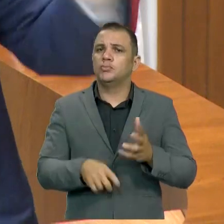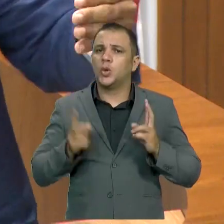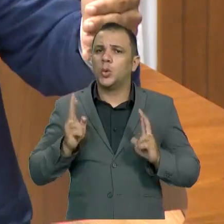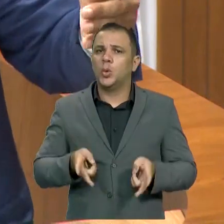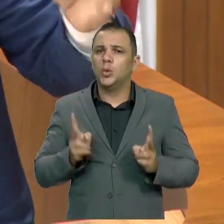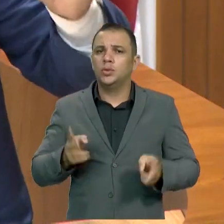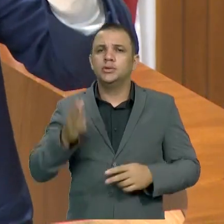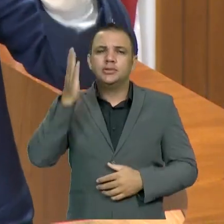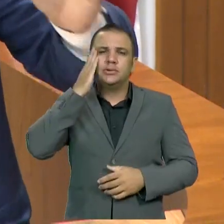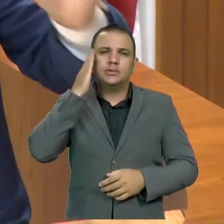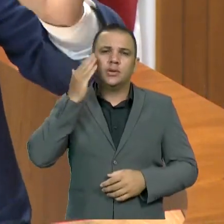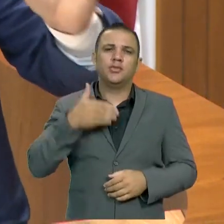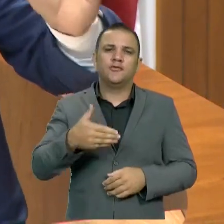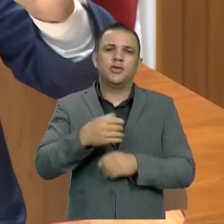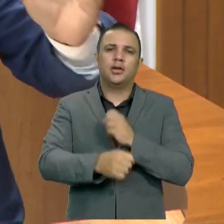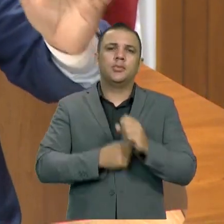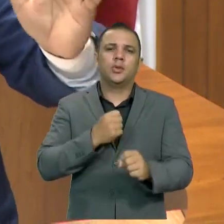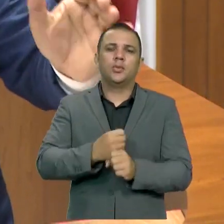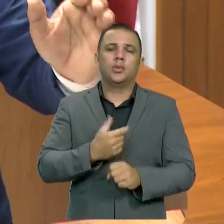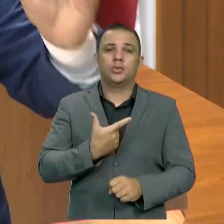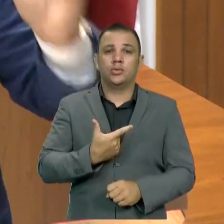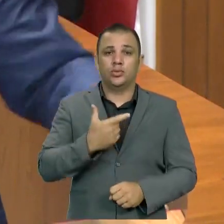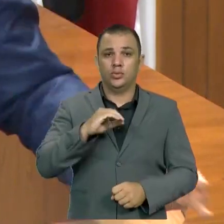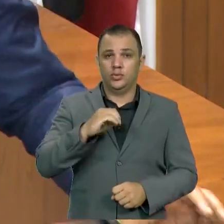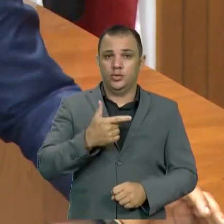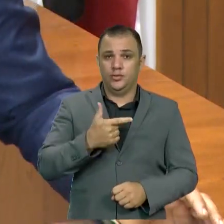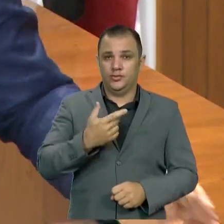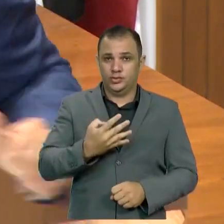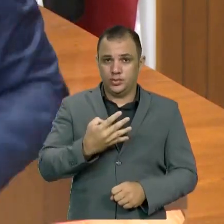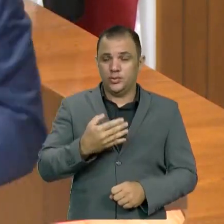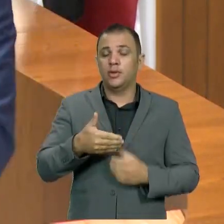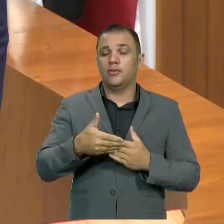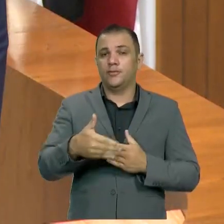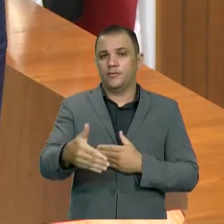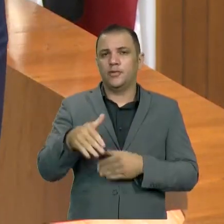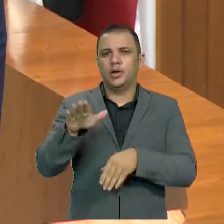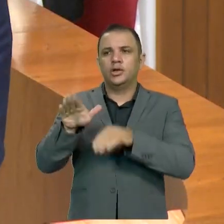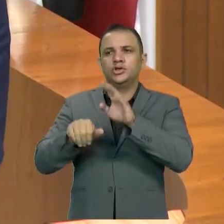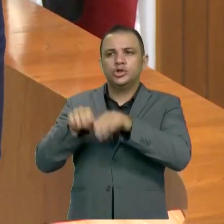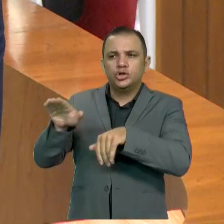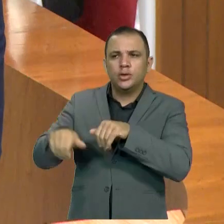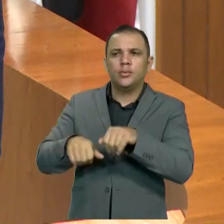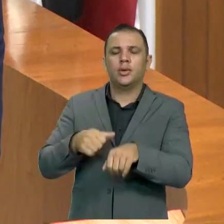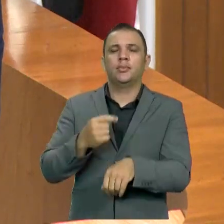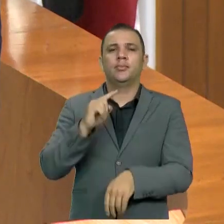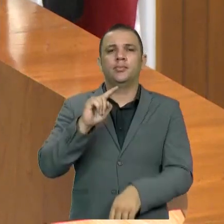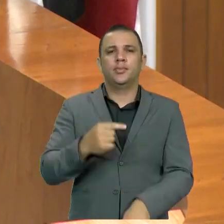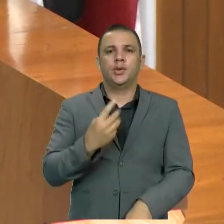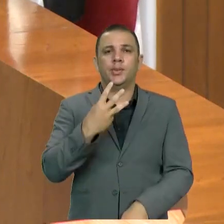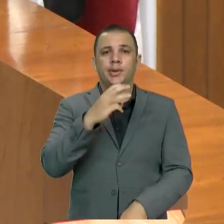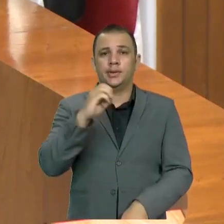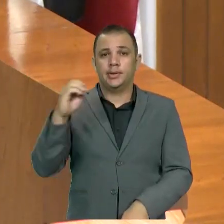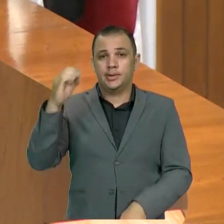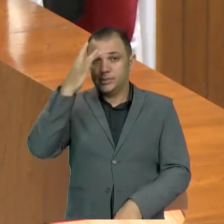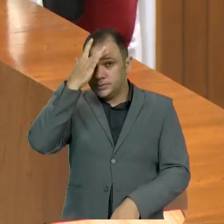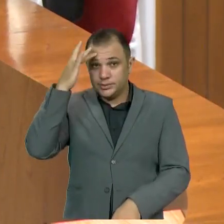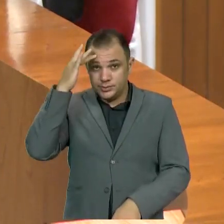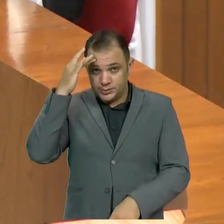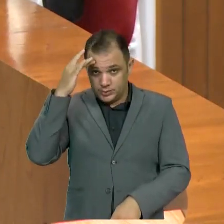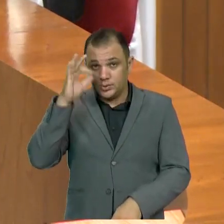tem a previsão de 1.300 nomeações para a Polícia Militar. Mas precisamos nomear ainda